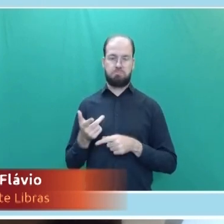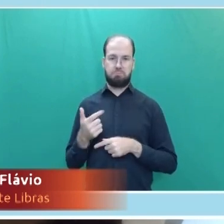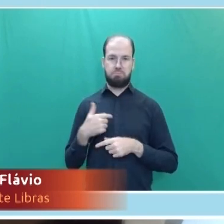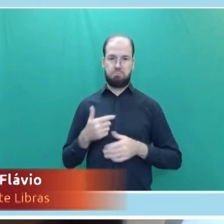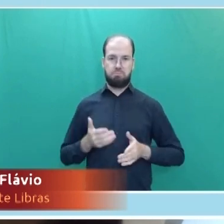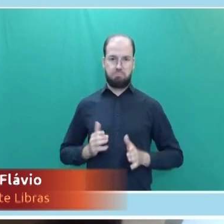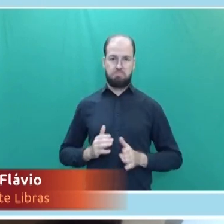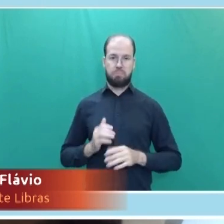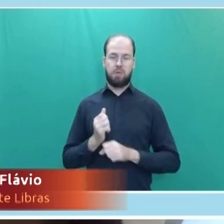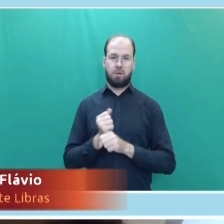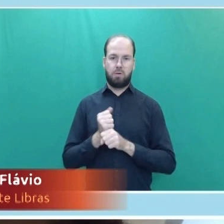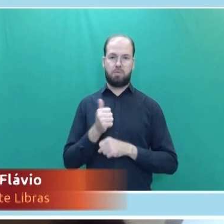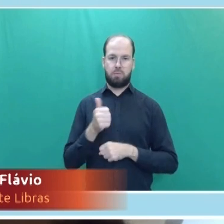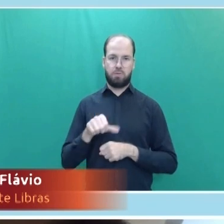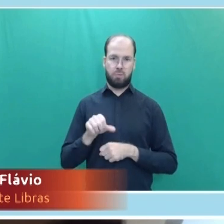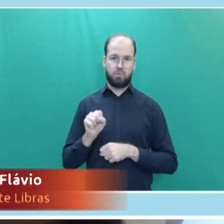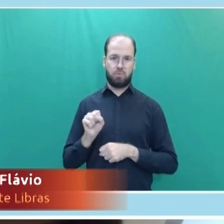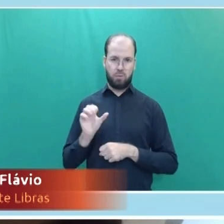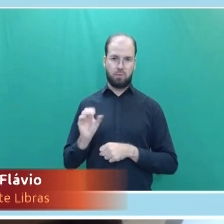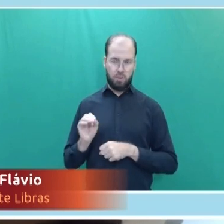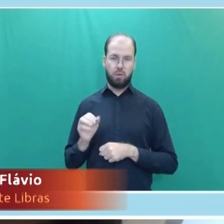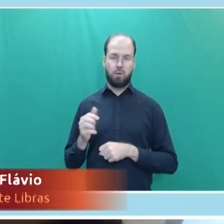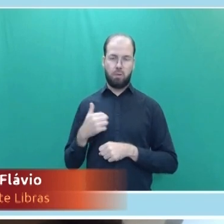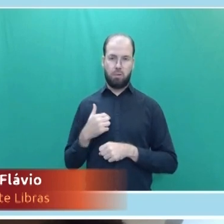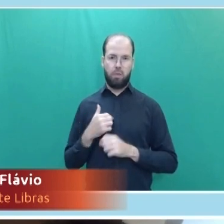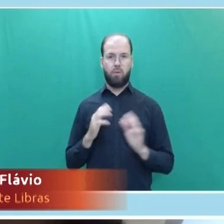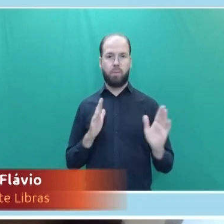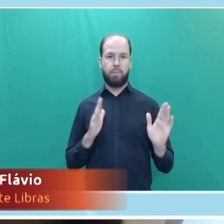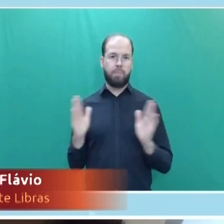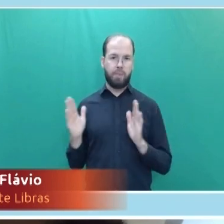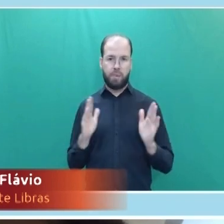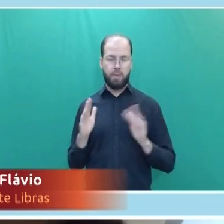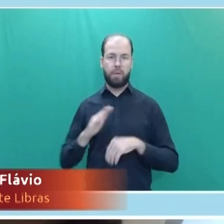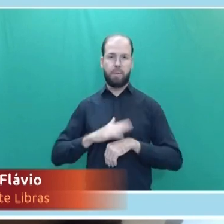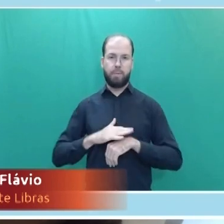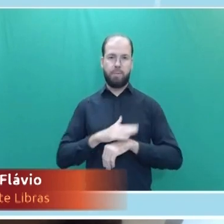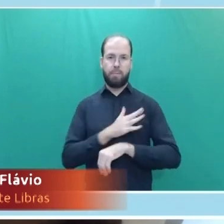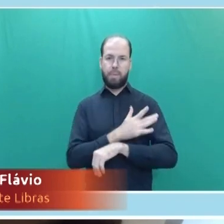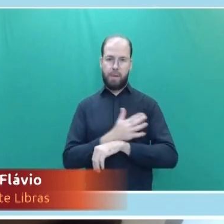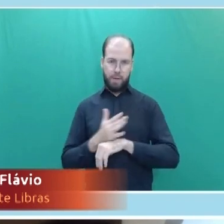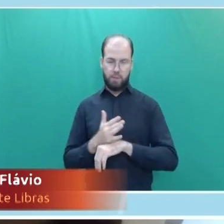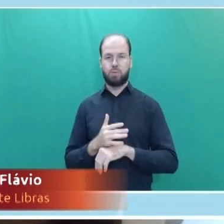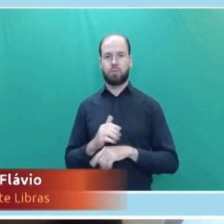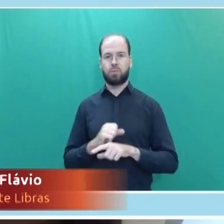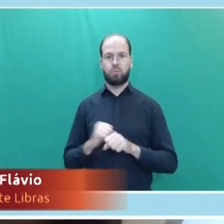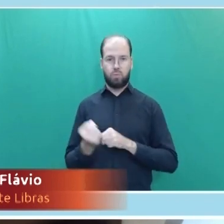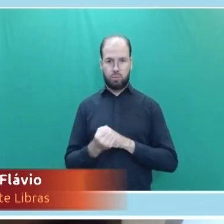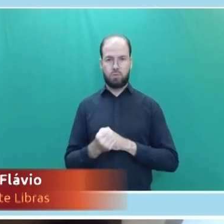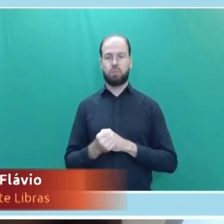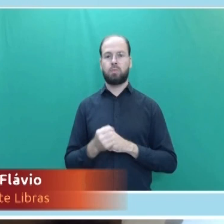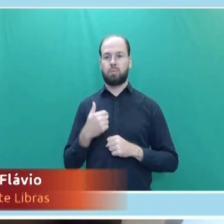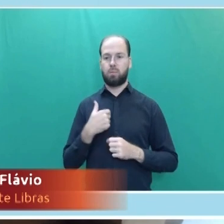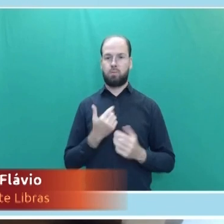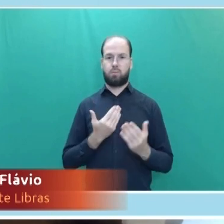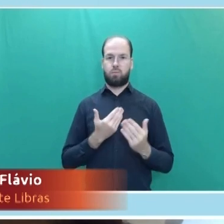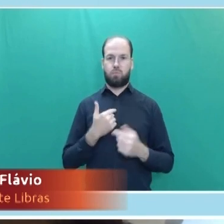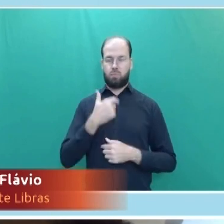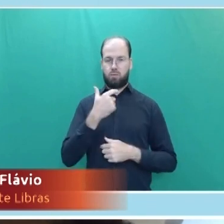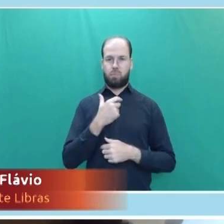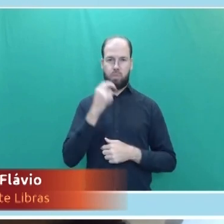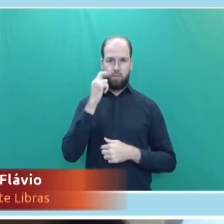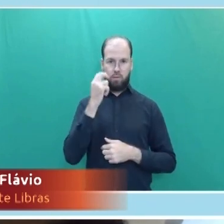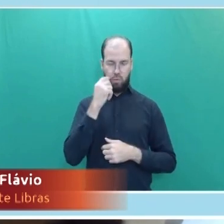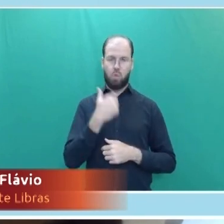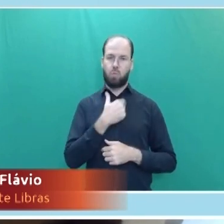anos 80, né, eu vivi algumas fases de períodos da nossa sociedade, e quando mais jovem eu tinha vergonha, né, eu sou